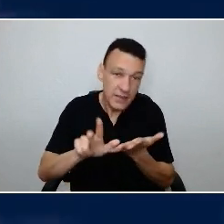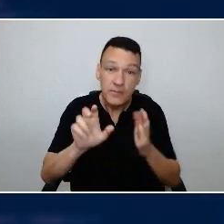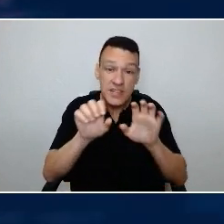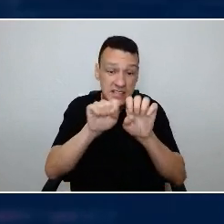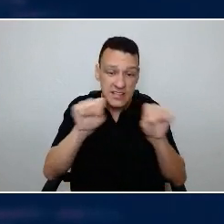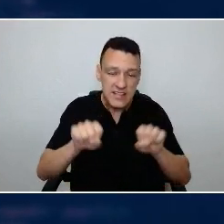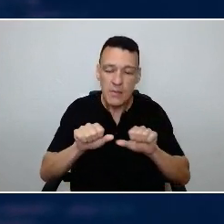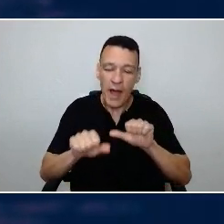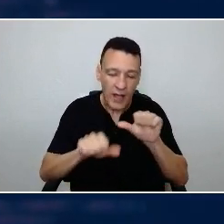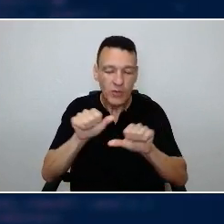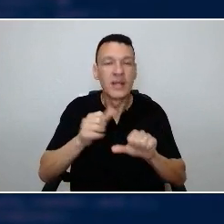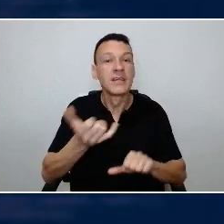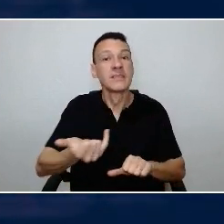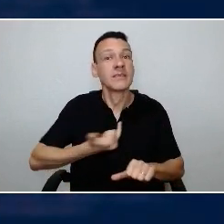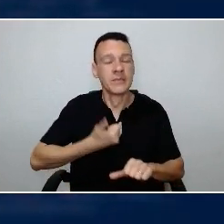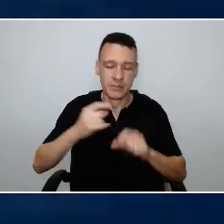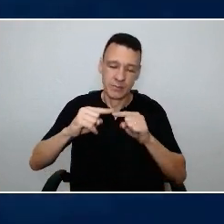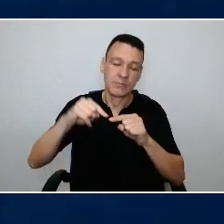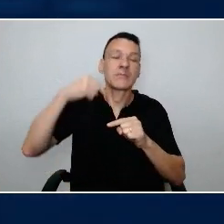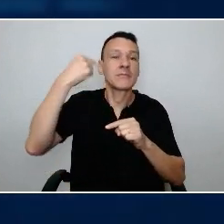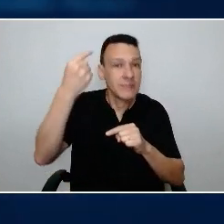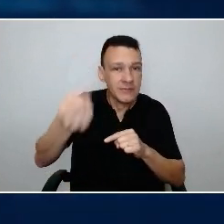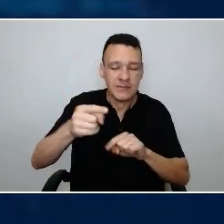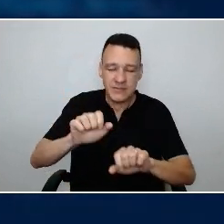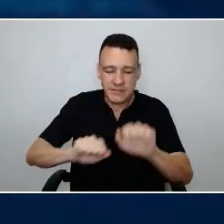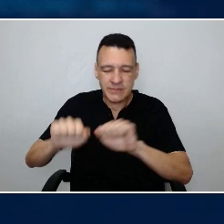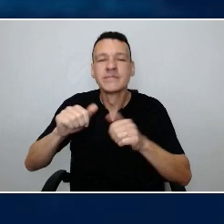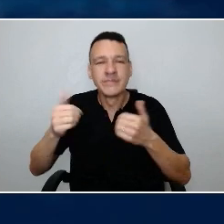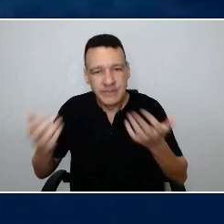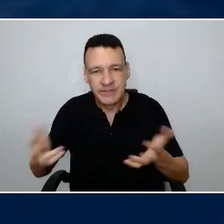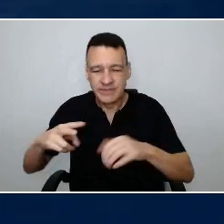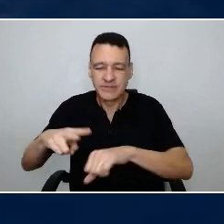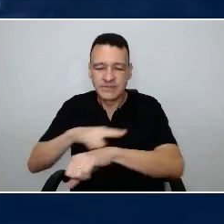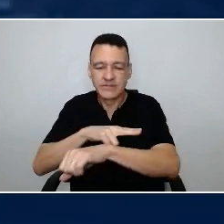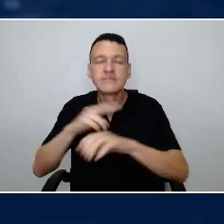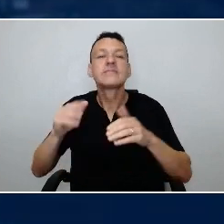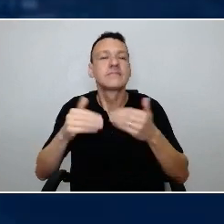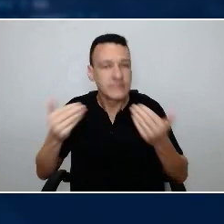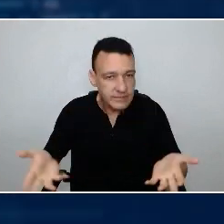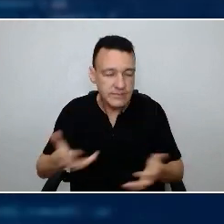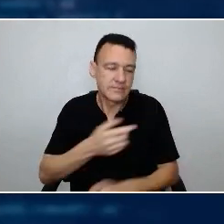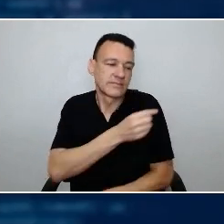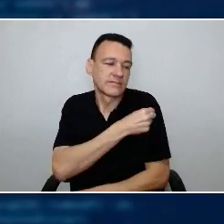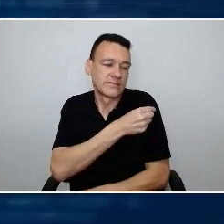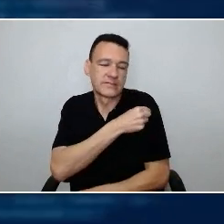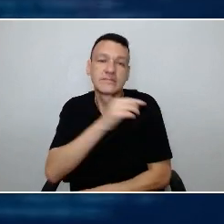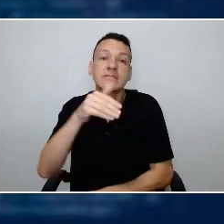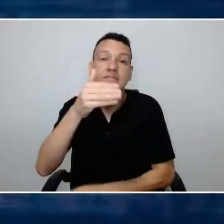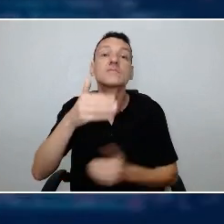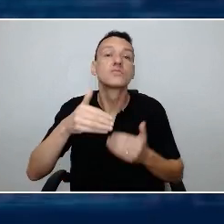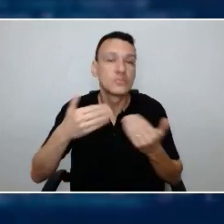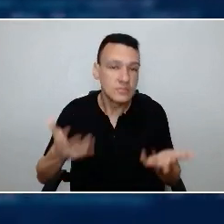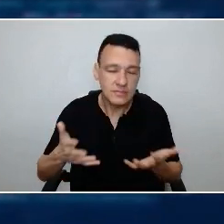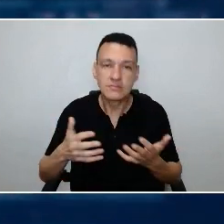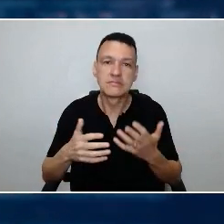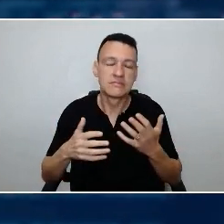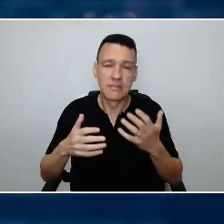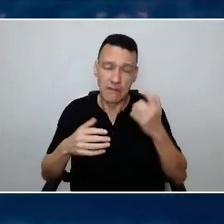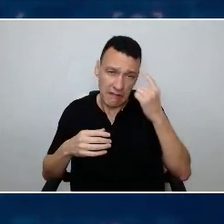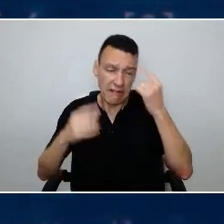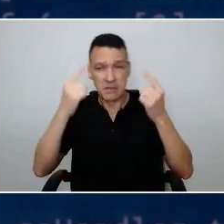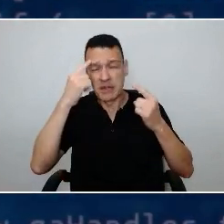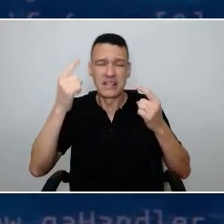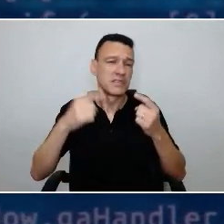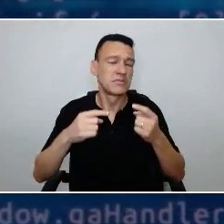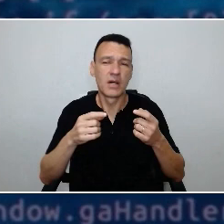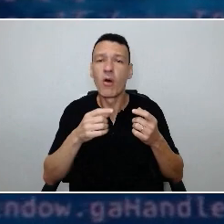próximo dia que você tem que dar o banho toa do seu cachorro tem que dar o verm vacina para você não ter mais aquele estresse de ter que ficar se lembrando no no calendário